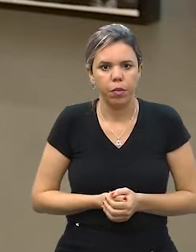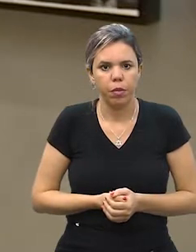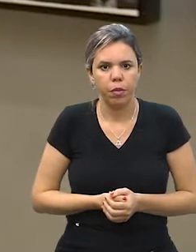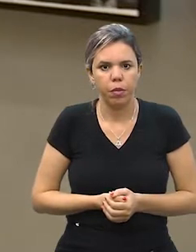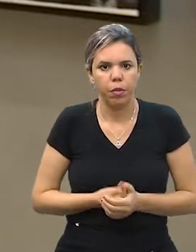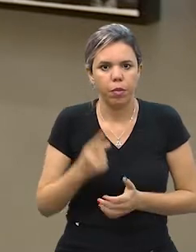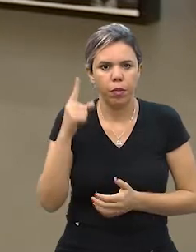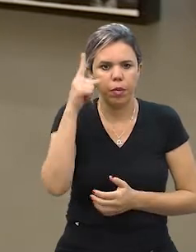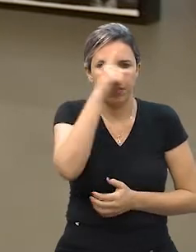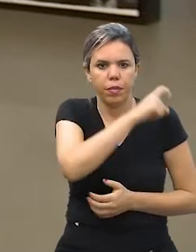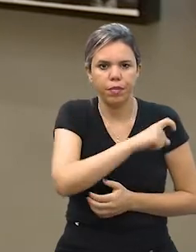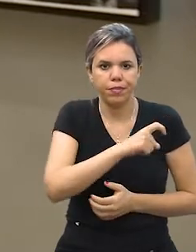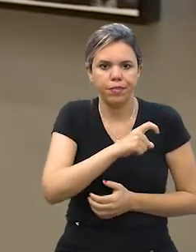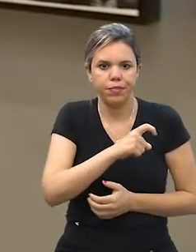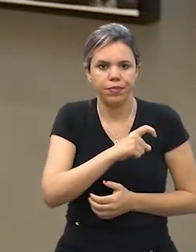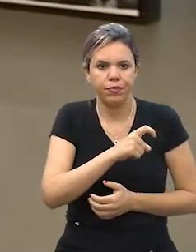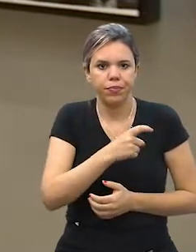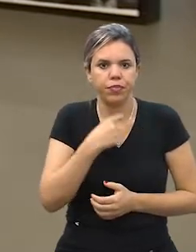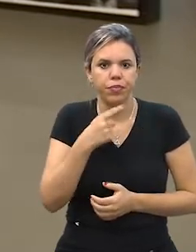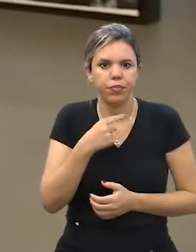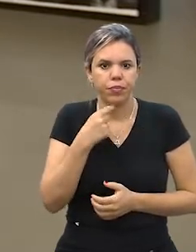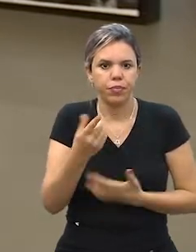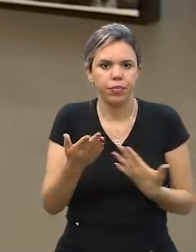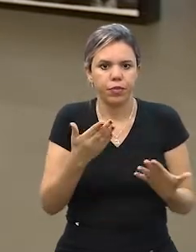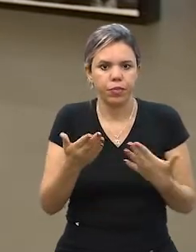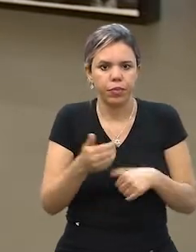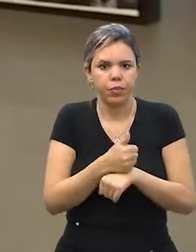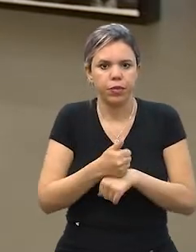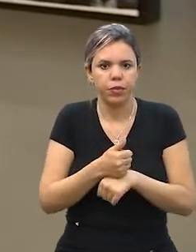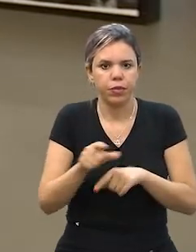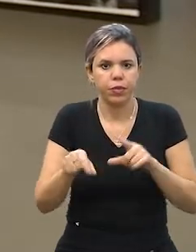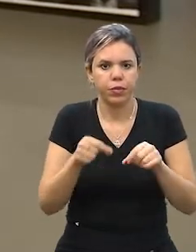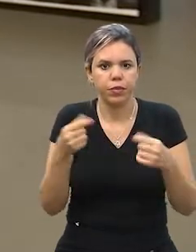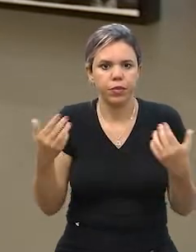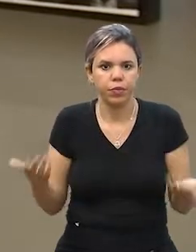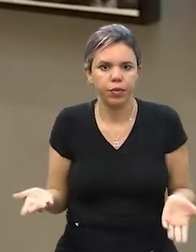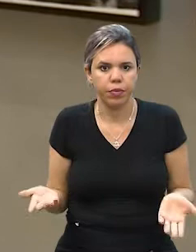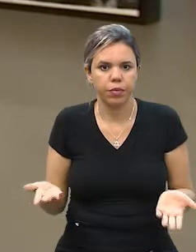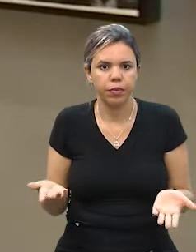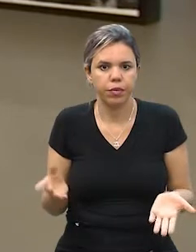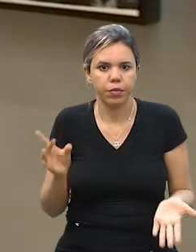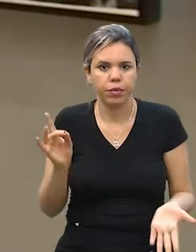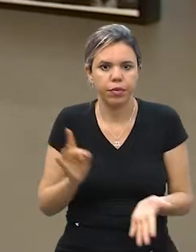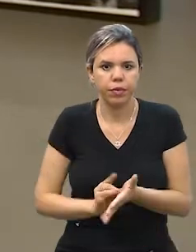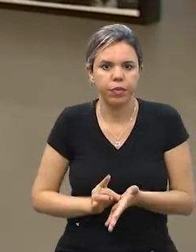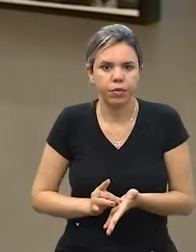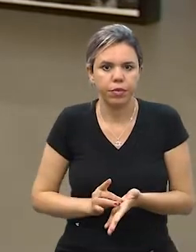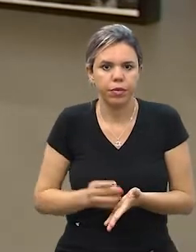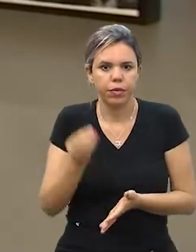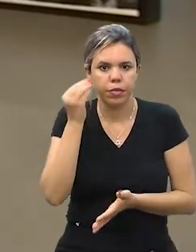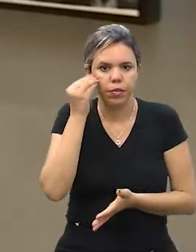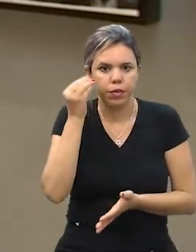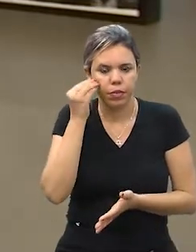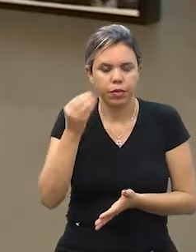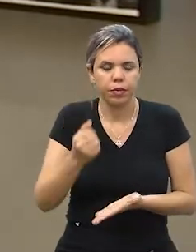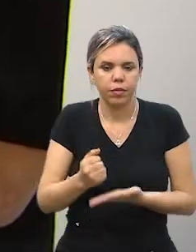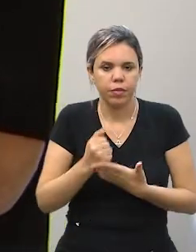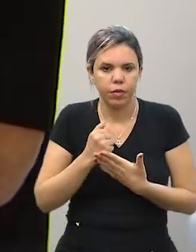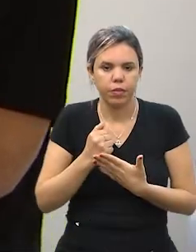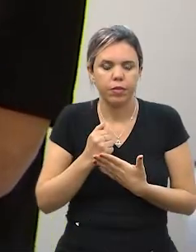É muito difícil essa dúvida, né? Qual profissão escolher? E realmente um teste vocacional me